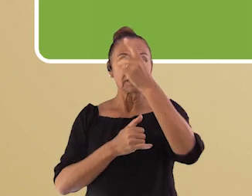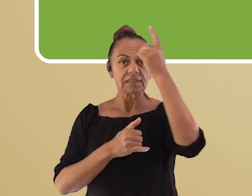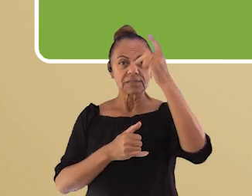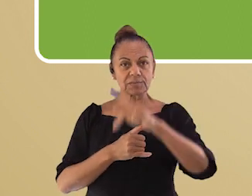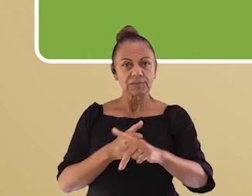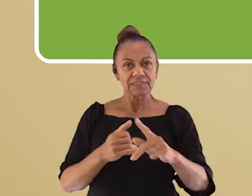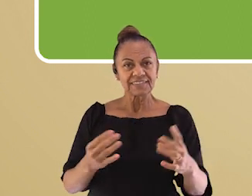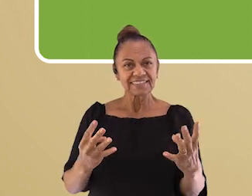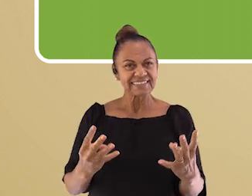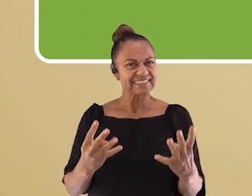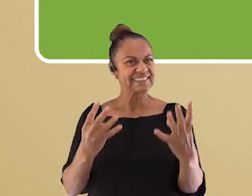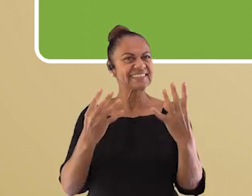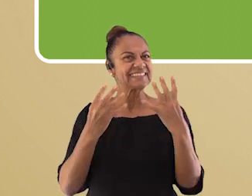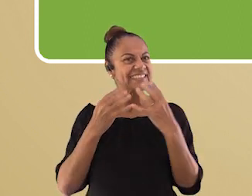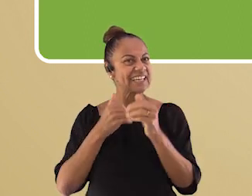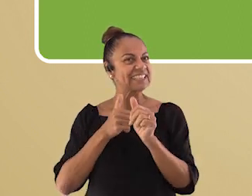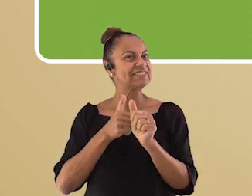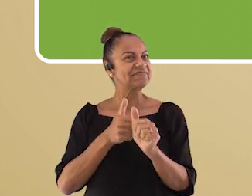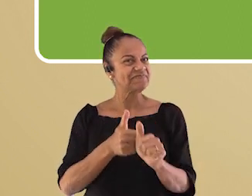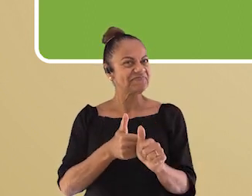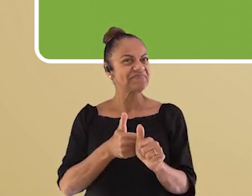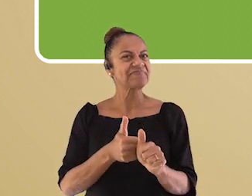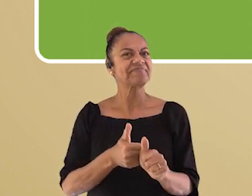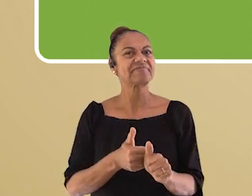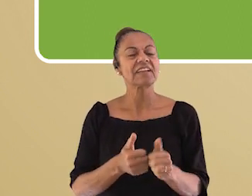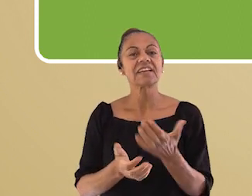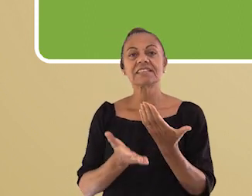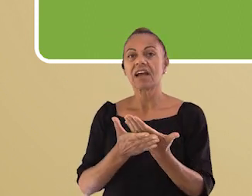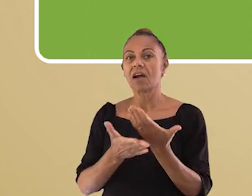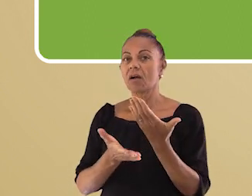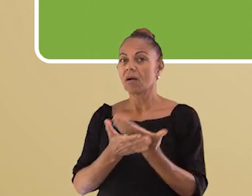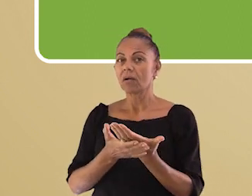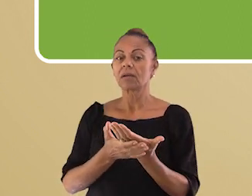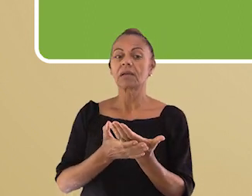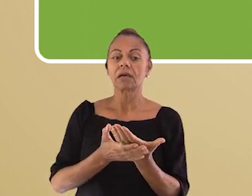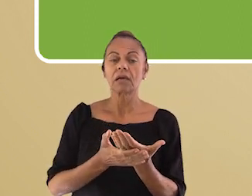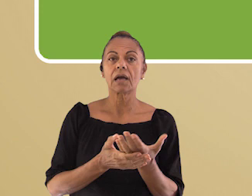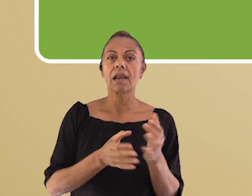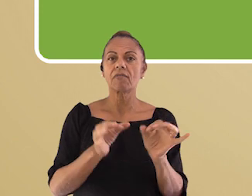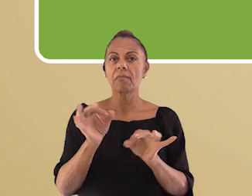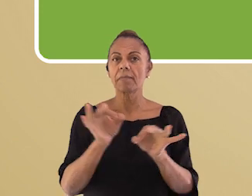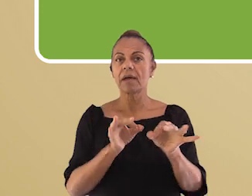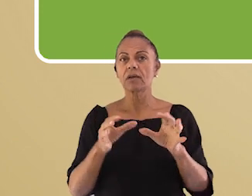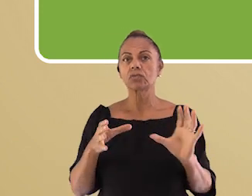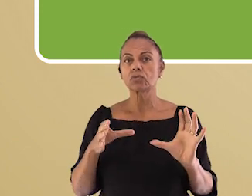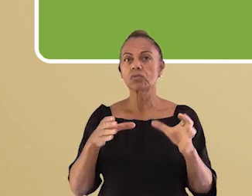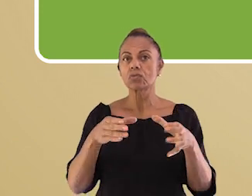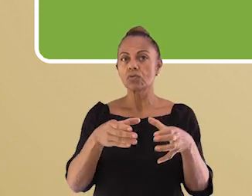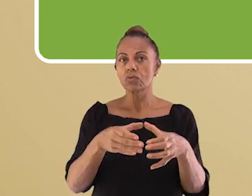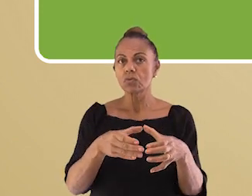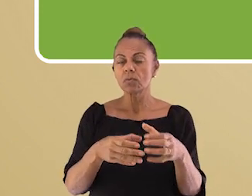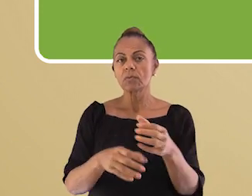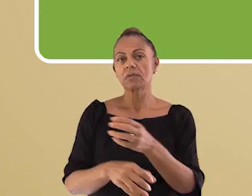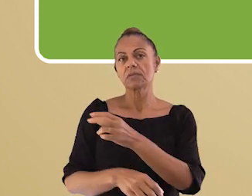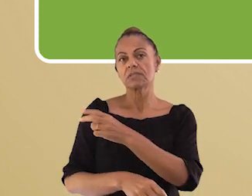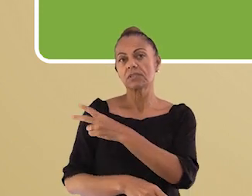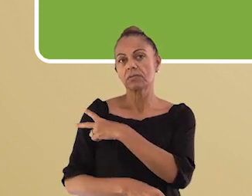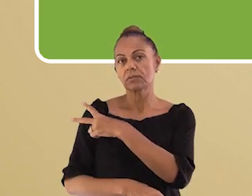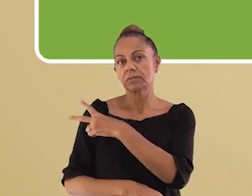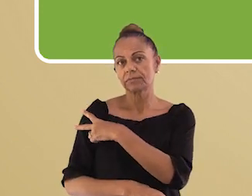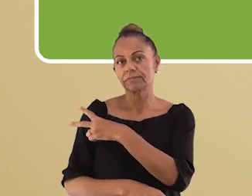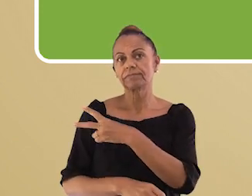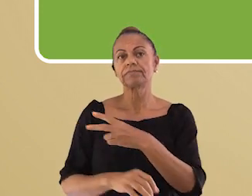e professoras que estiverem nos acompanhando. Esta aula é do 2º ano do ensino fundamental,